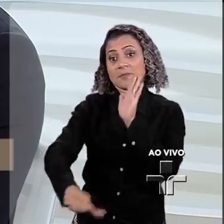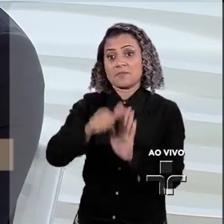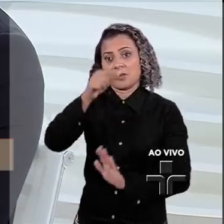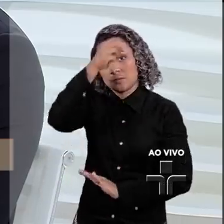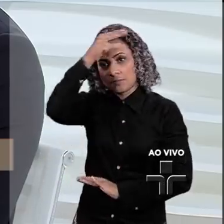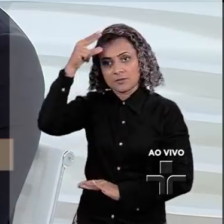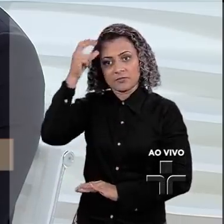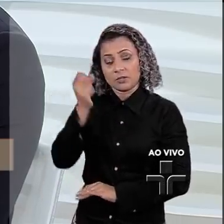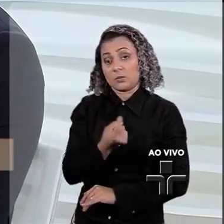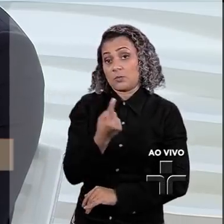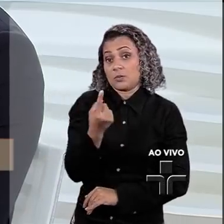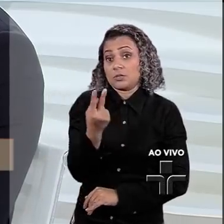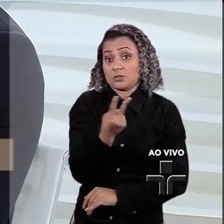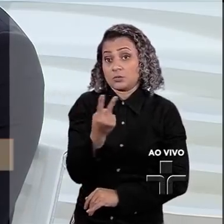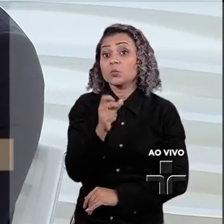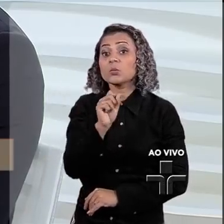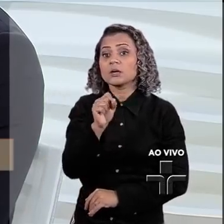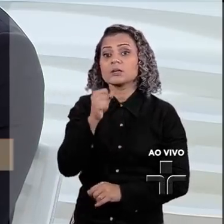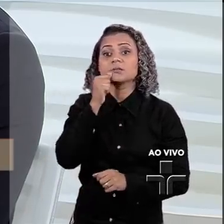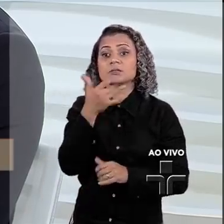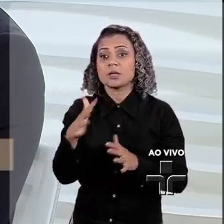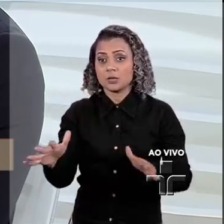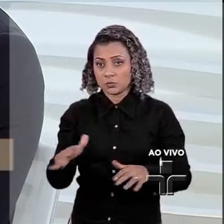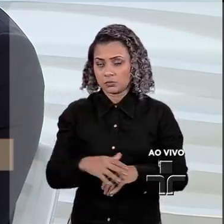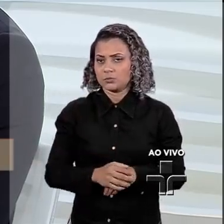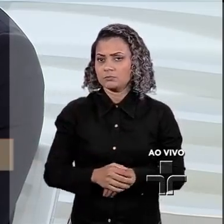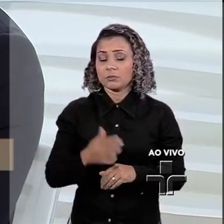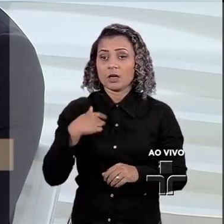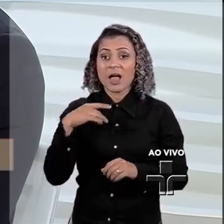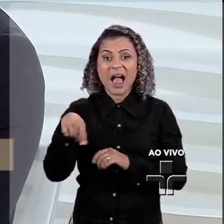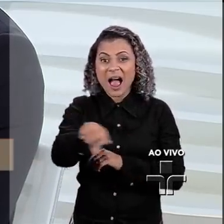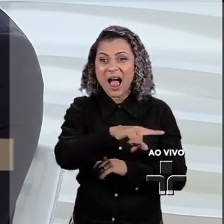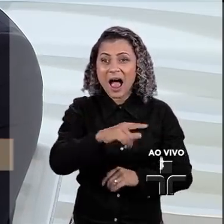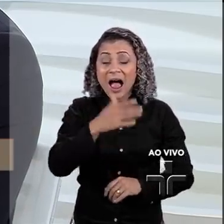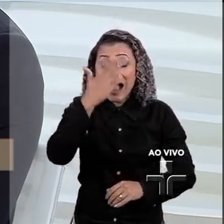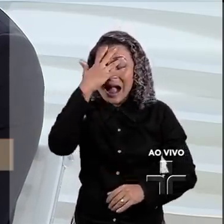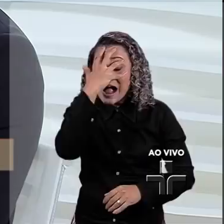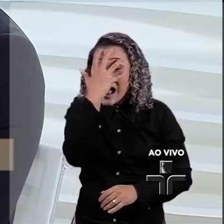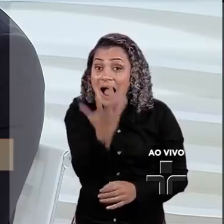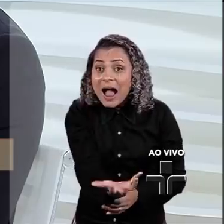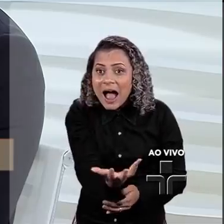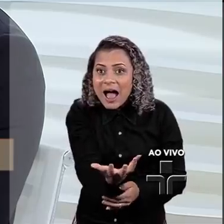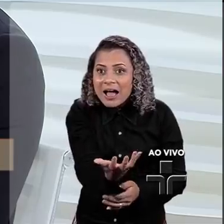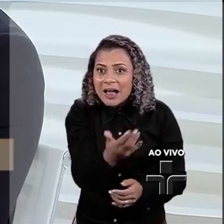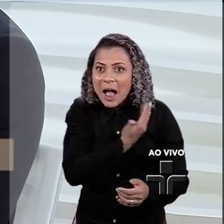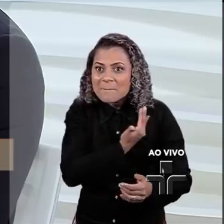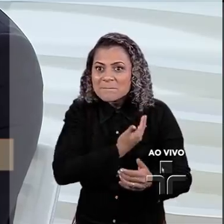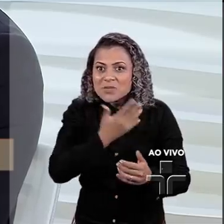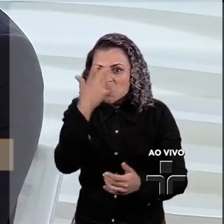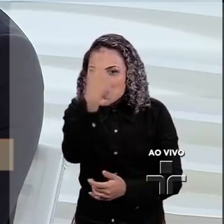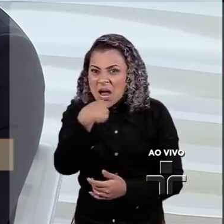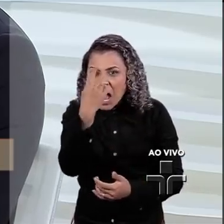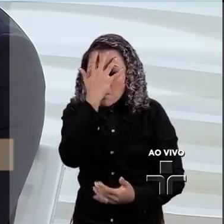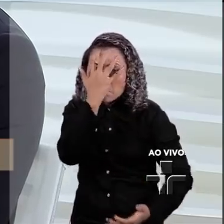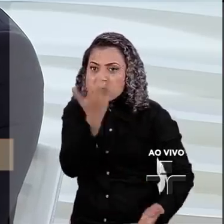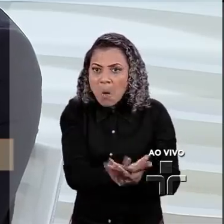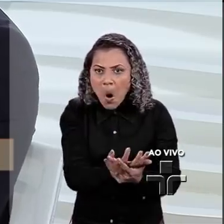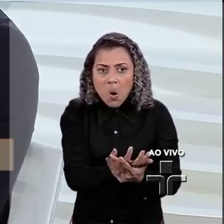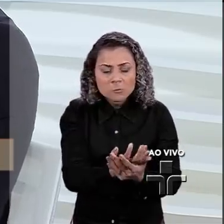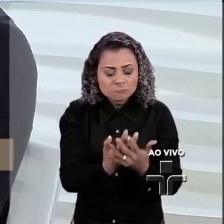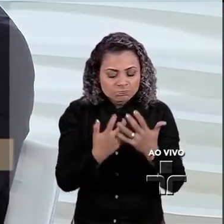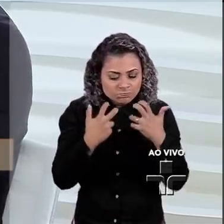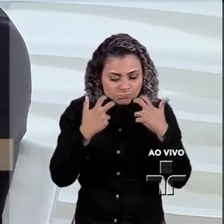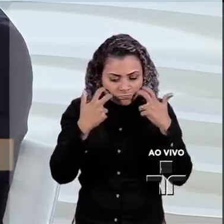vice-prefeito de Santos. E eu vi a cara de decepção deles. Não, como é que você, com 2 faculdades, vai ser candidato?